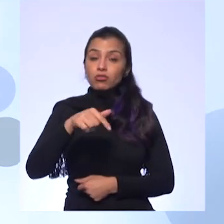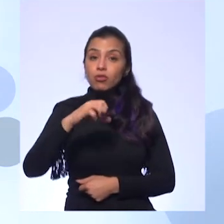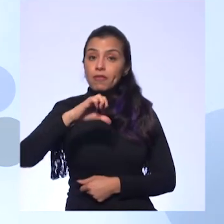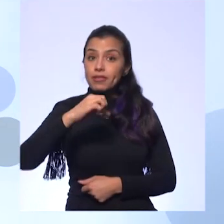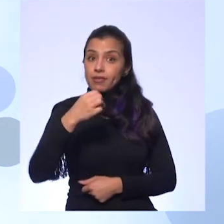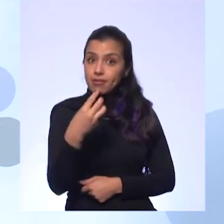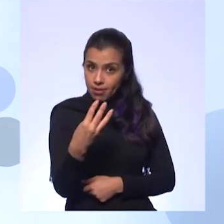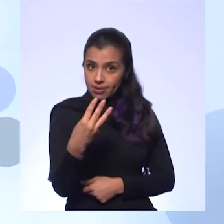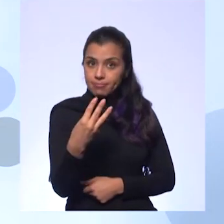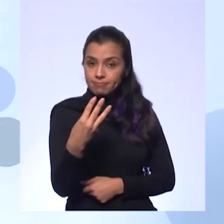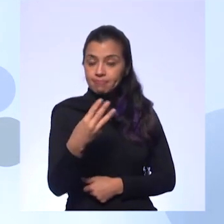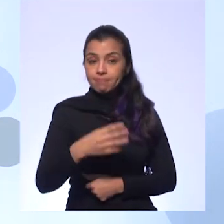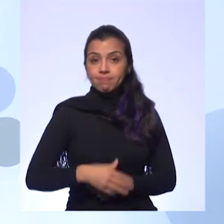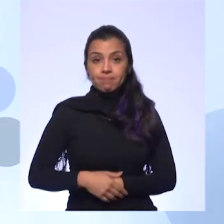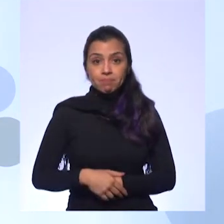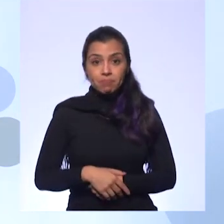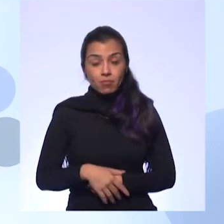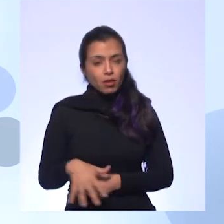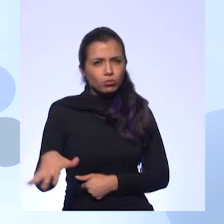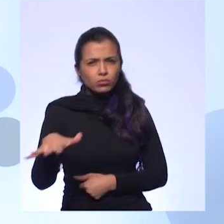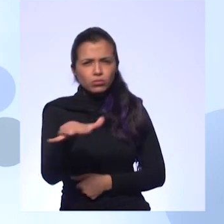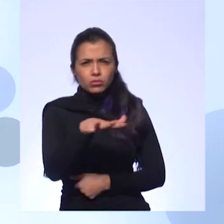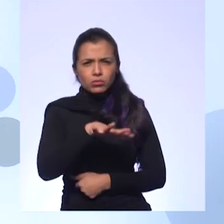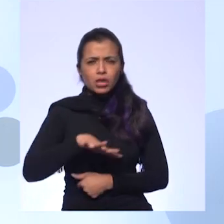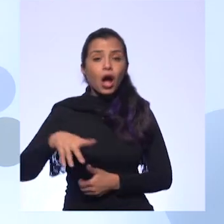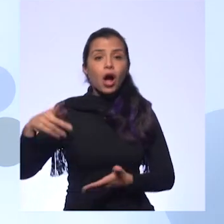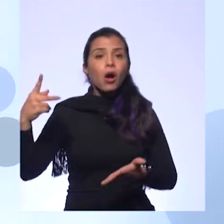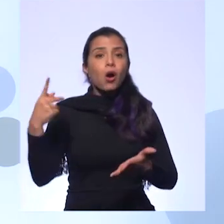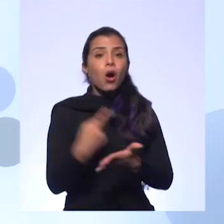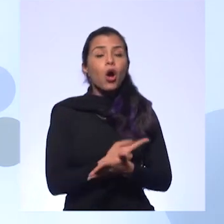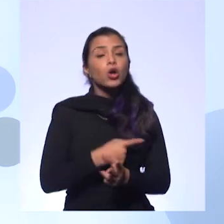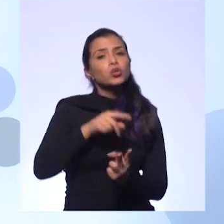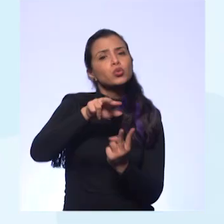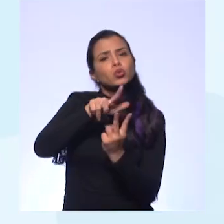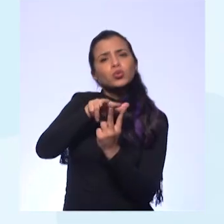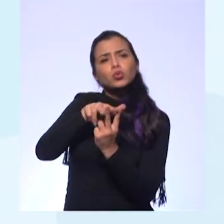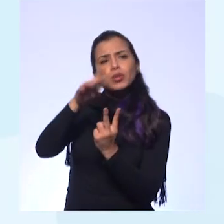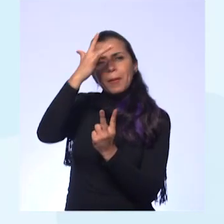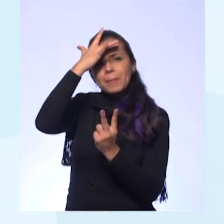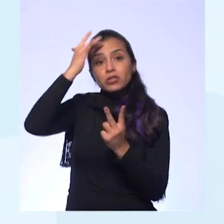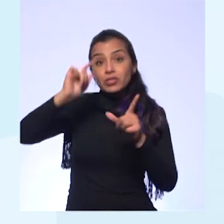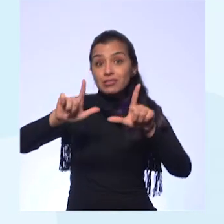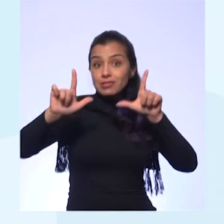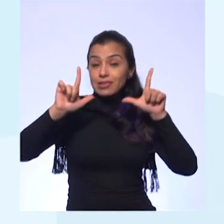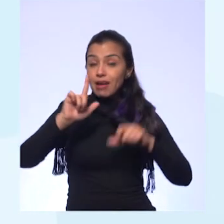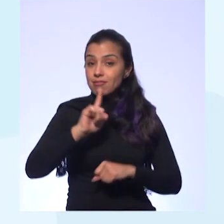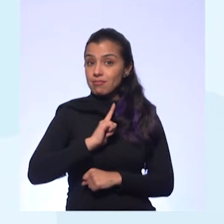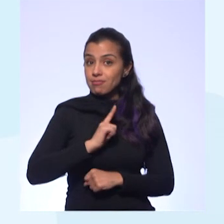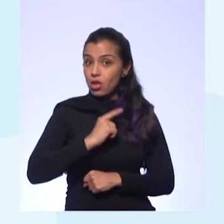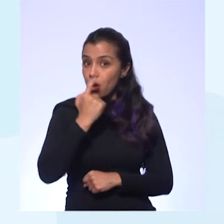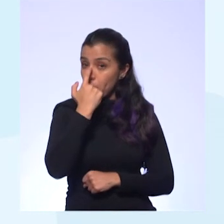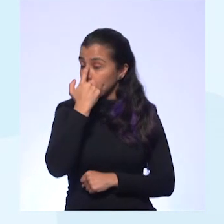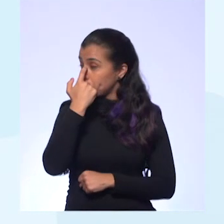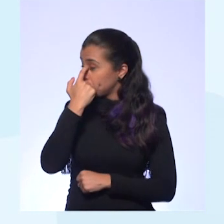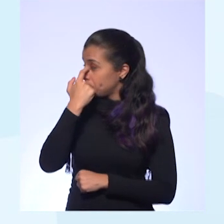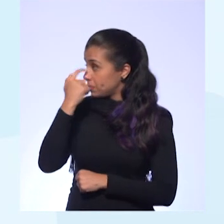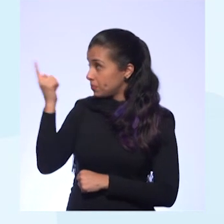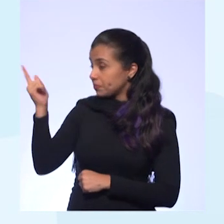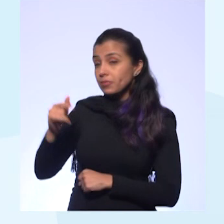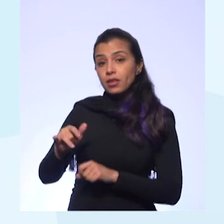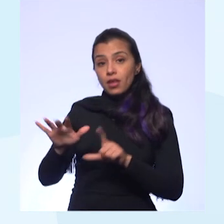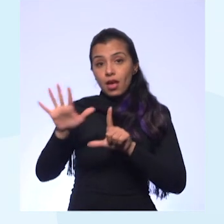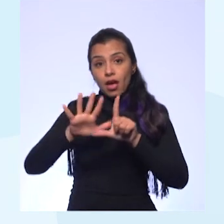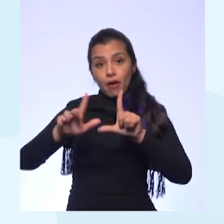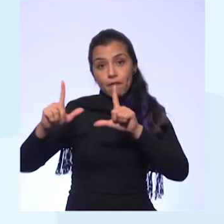1793. Dentre esse cenário todo, duas figuras se destacam. Então, vamos voltar lá na tela para a gente ver as fotinhos